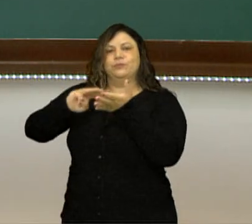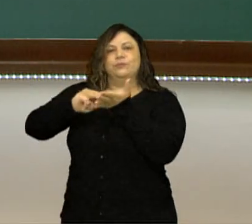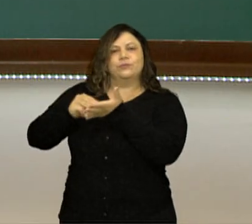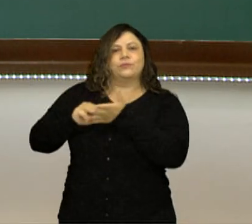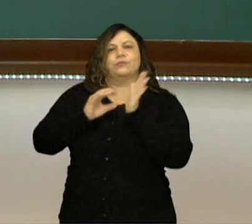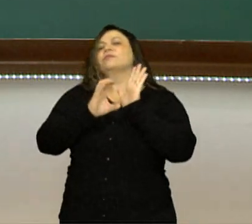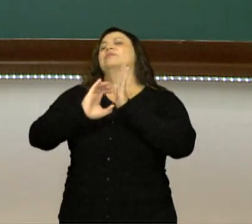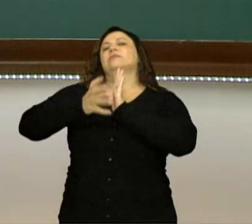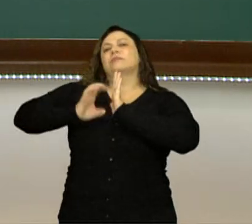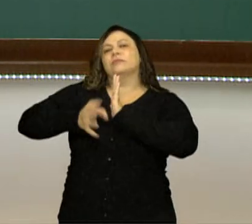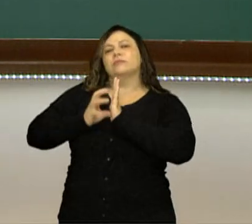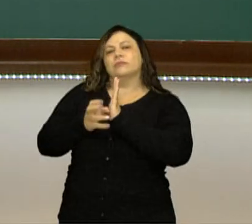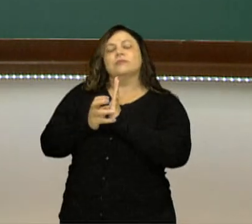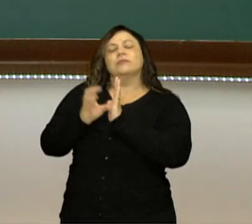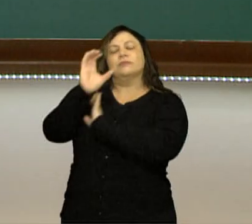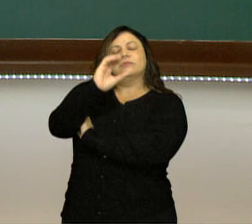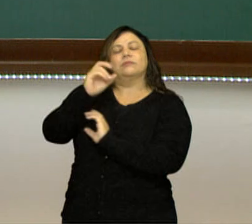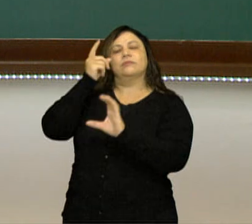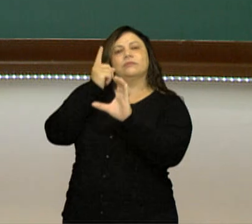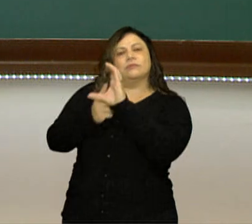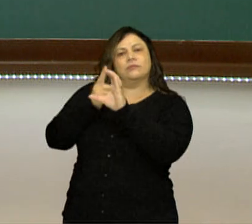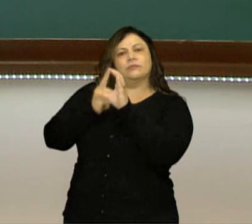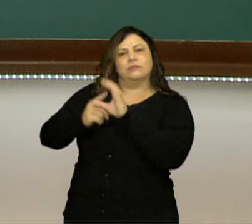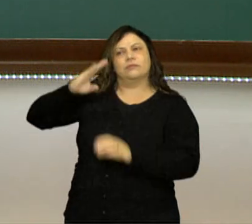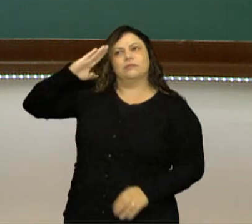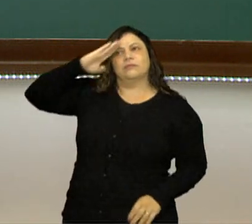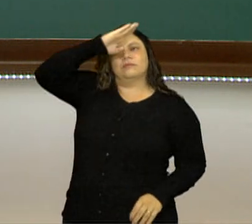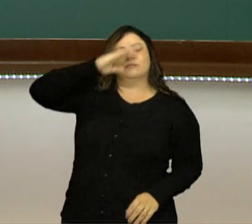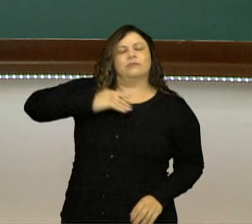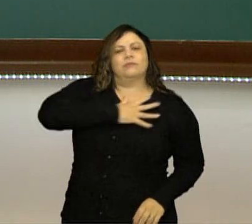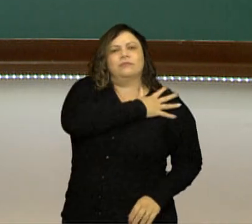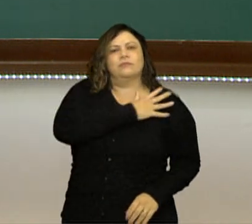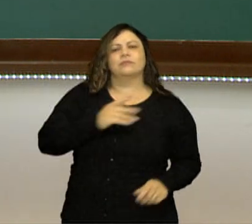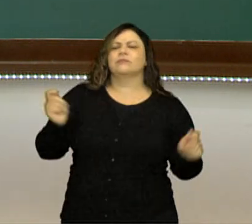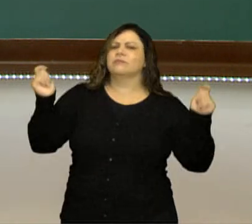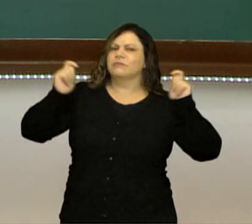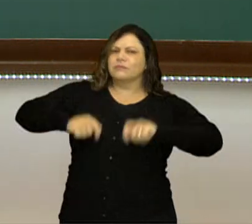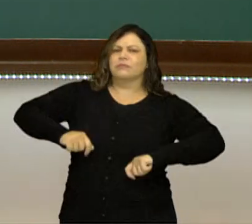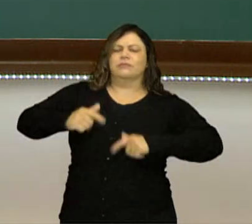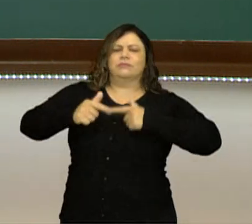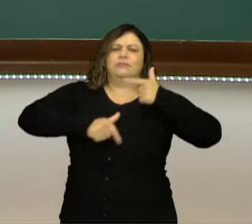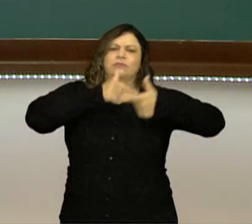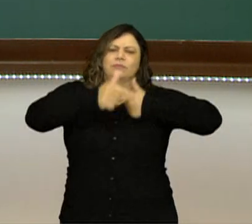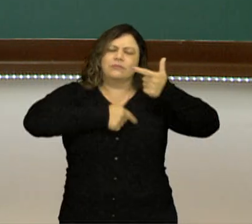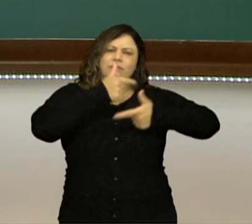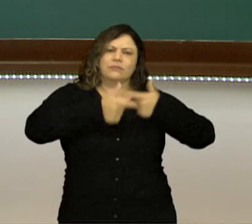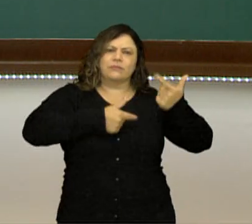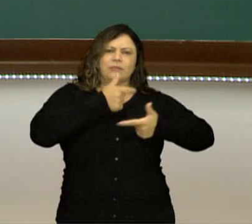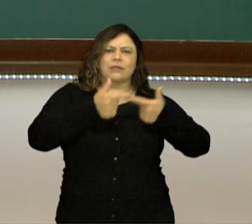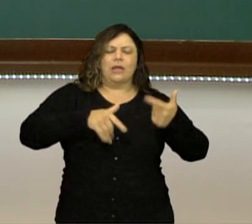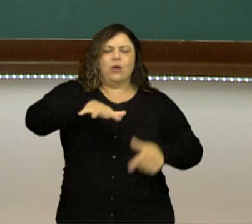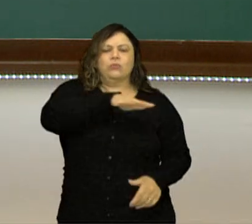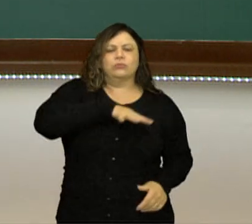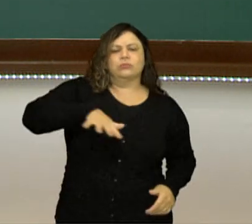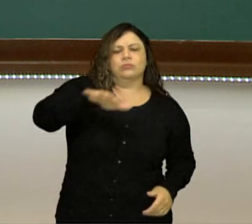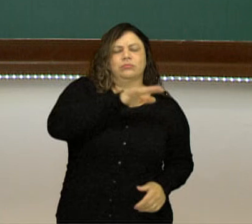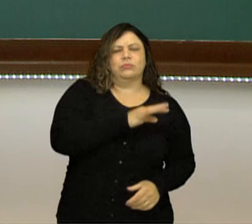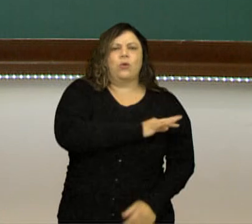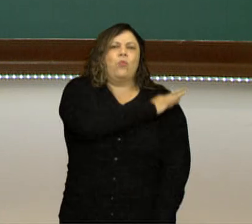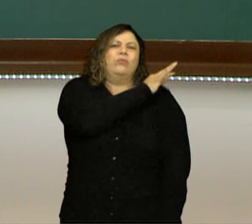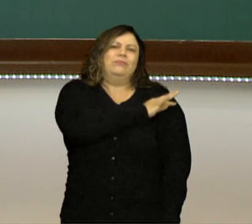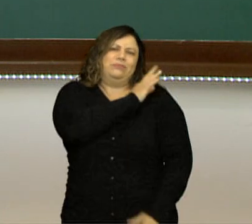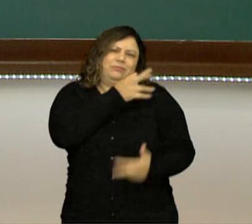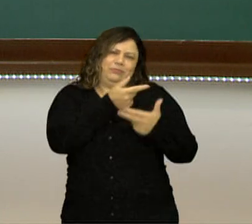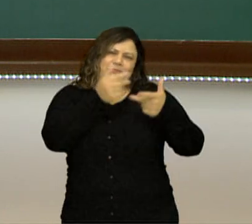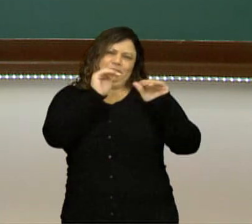Partido Comunista, por militares de alta patente, funcionários públicos, técnicos graduados.